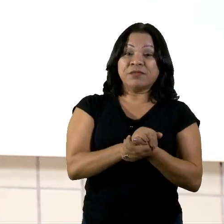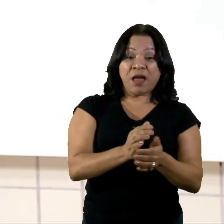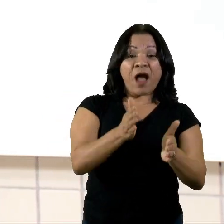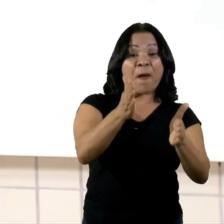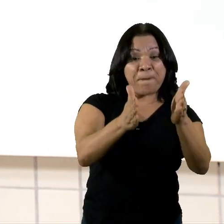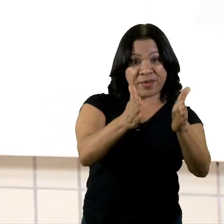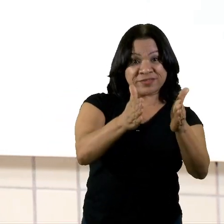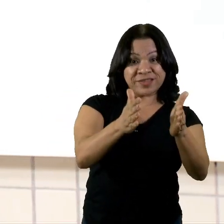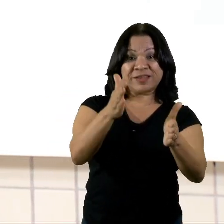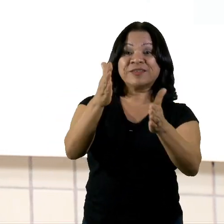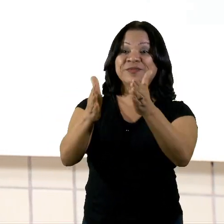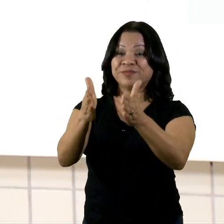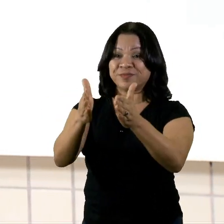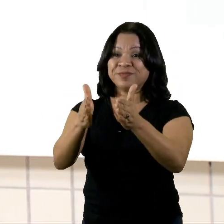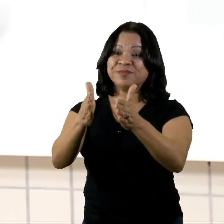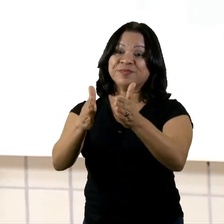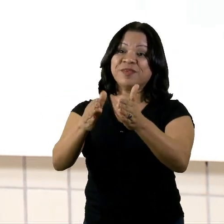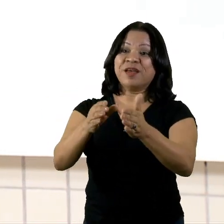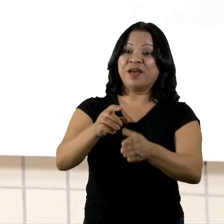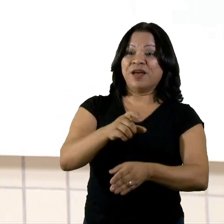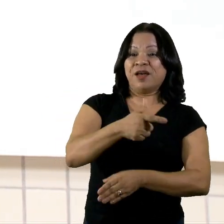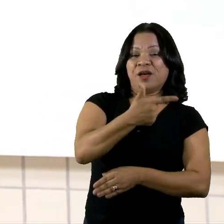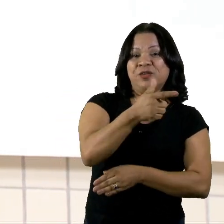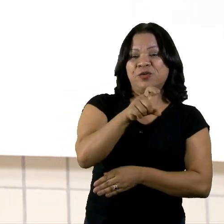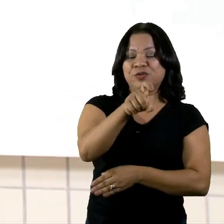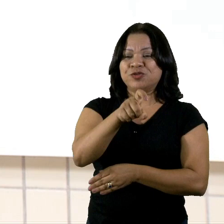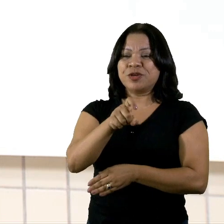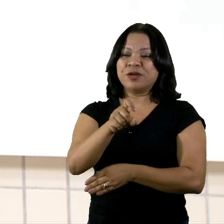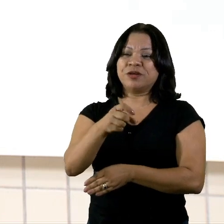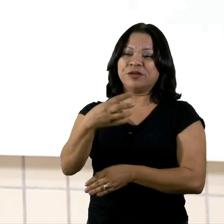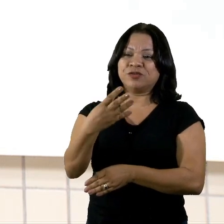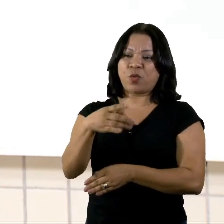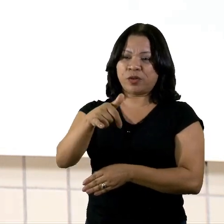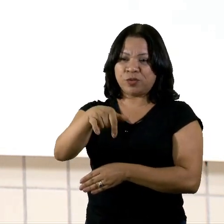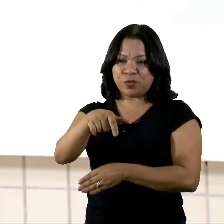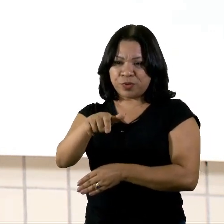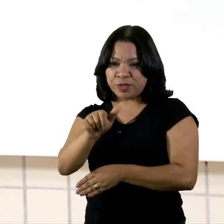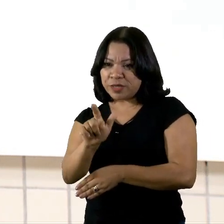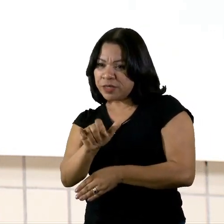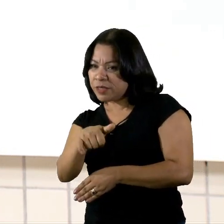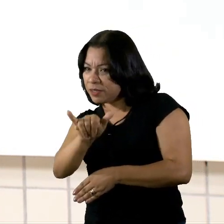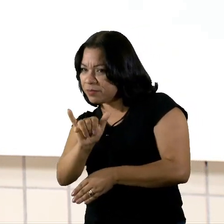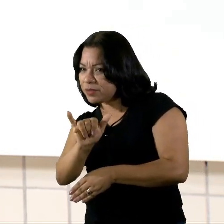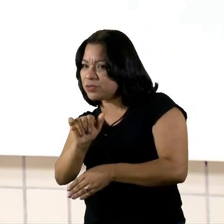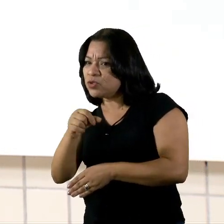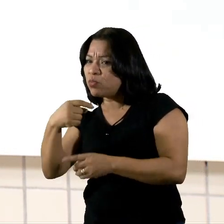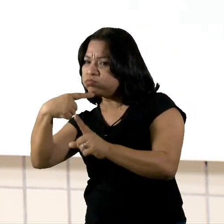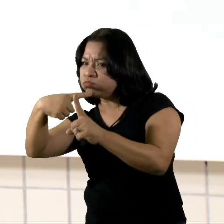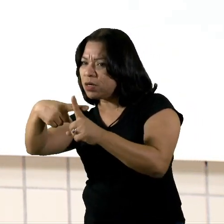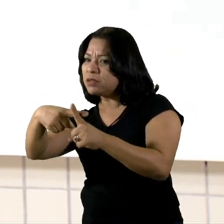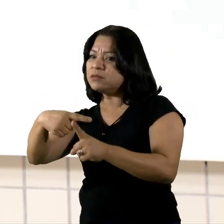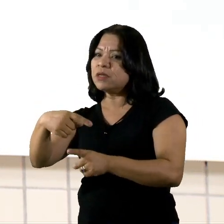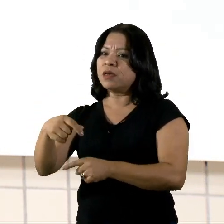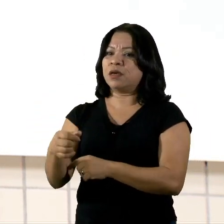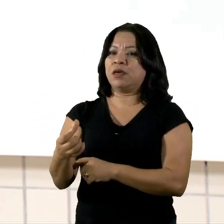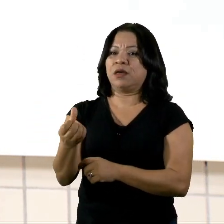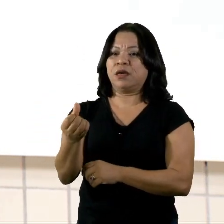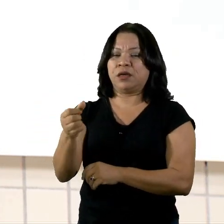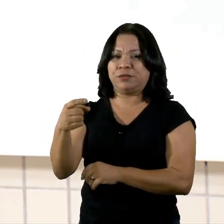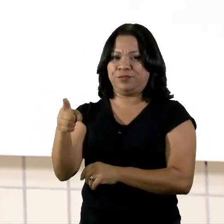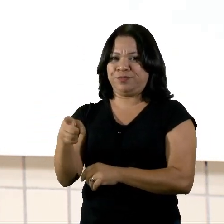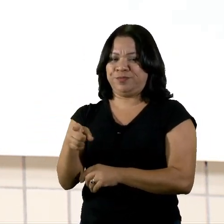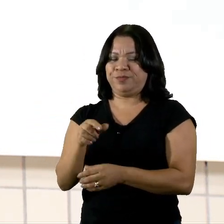aqui, ó. 2x, 4y, 6y. Tudo bem? Agora a gente pode aproveitar que a gente está trabalhando com esse item